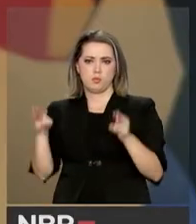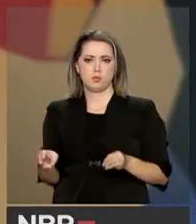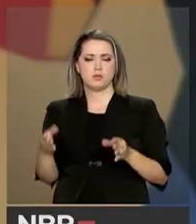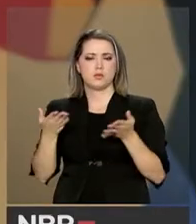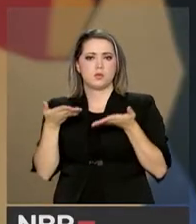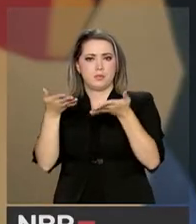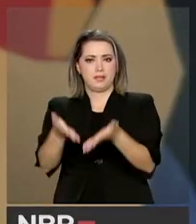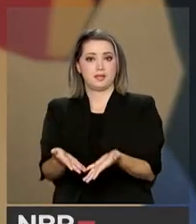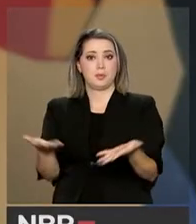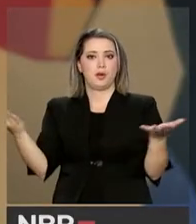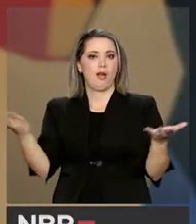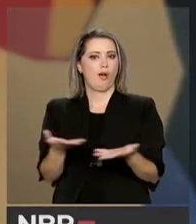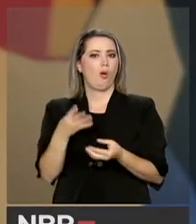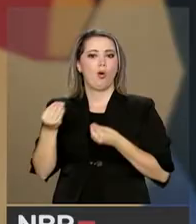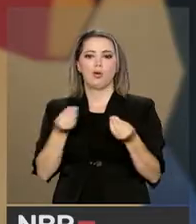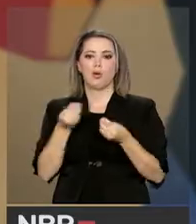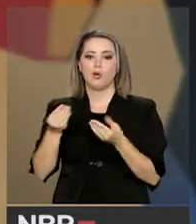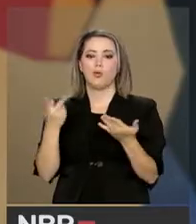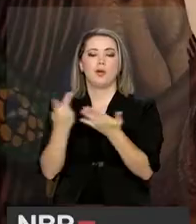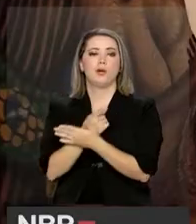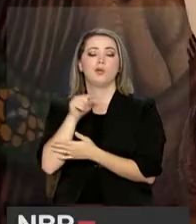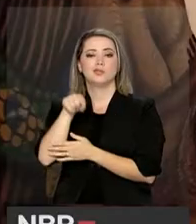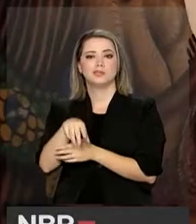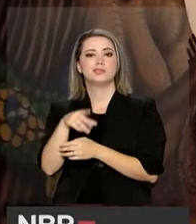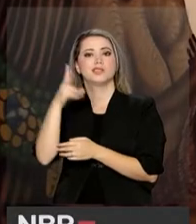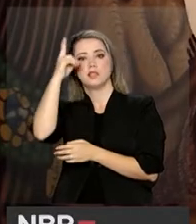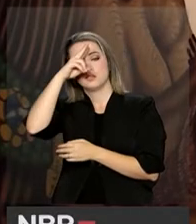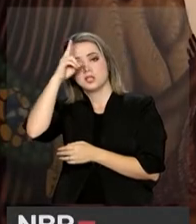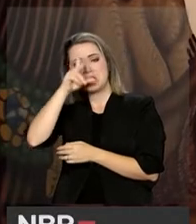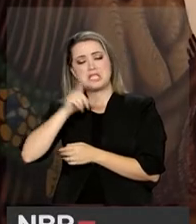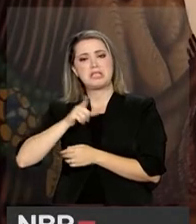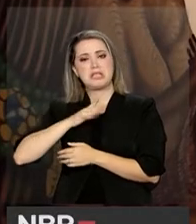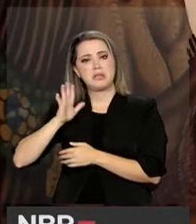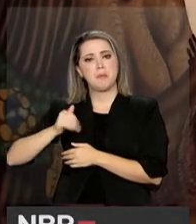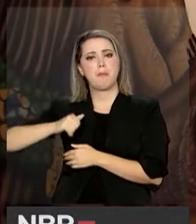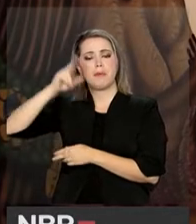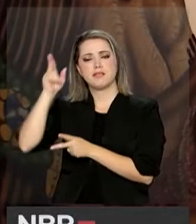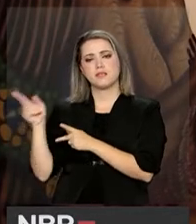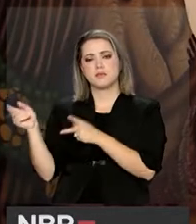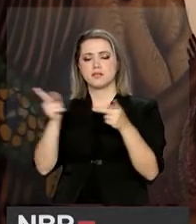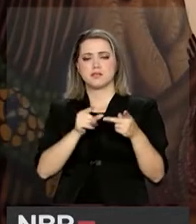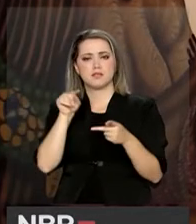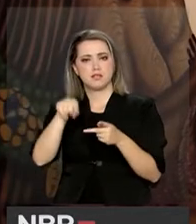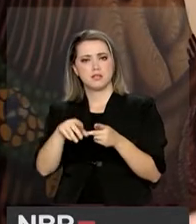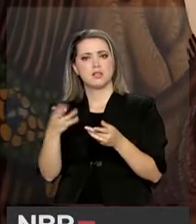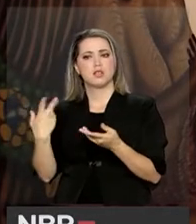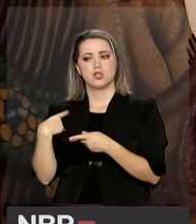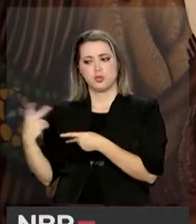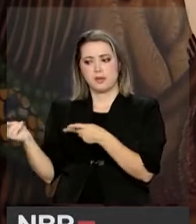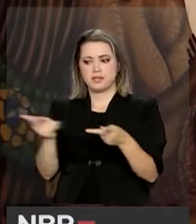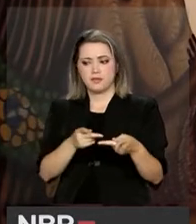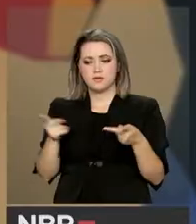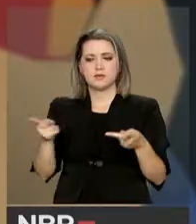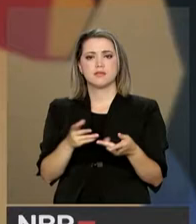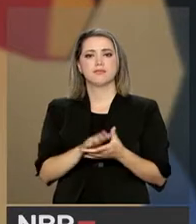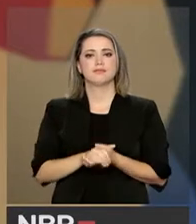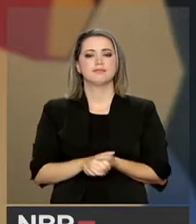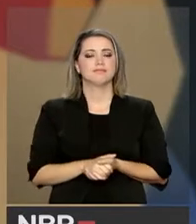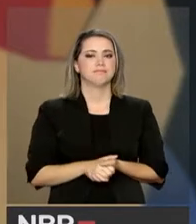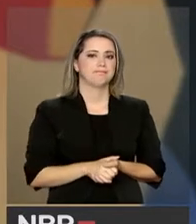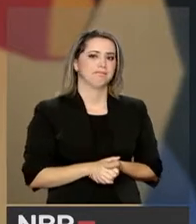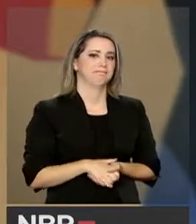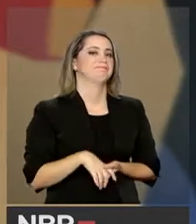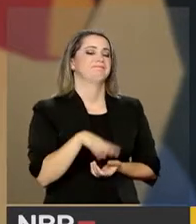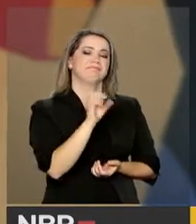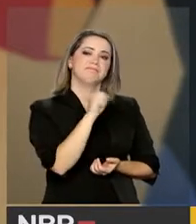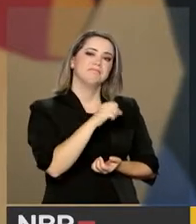participantes. Agora, como é que está esse cenário? Isso tem atraído realmente mais visitantes para esse universo vasto? Sim,